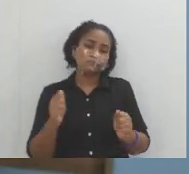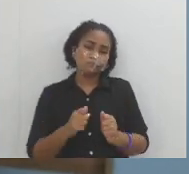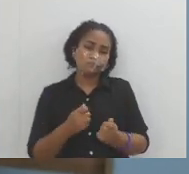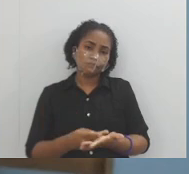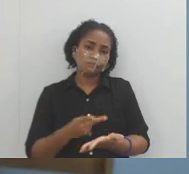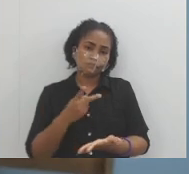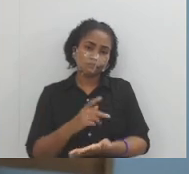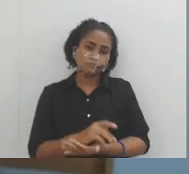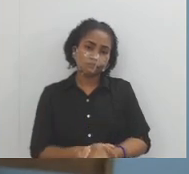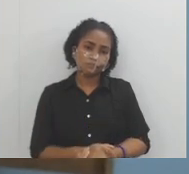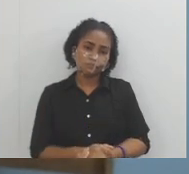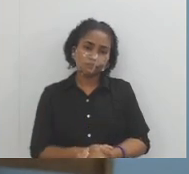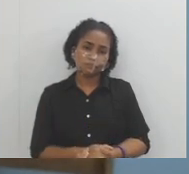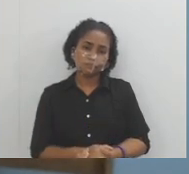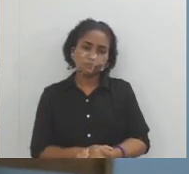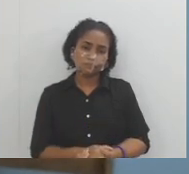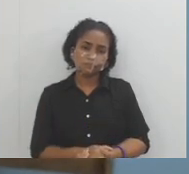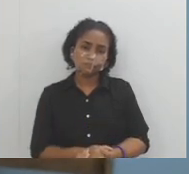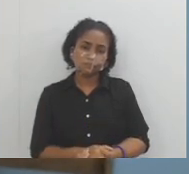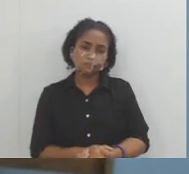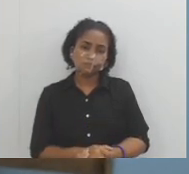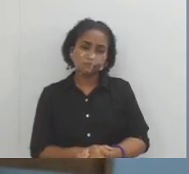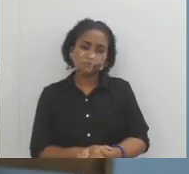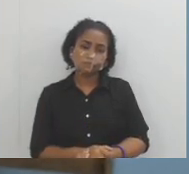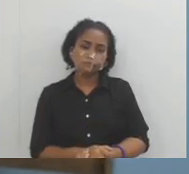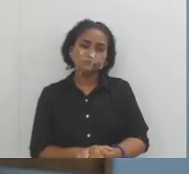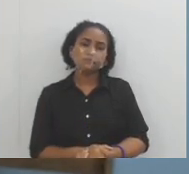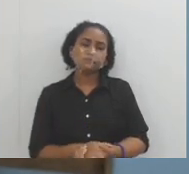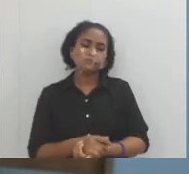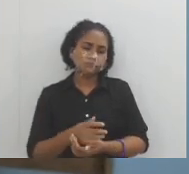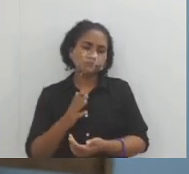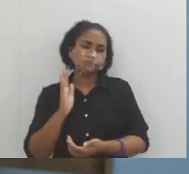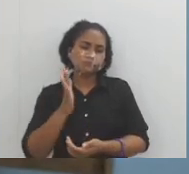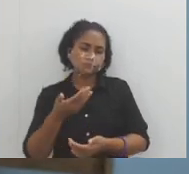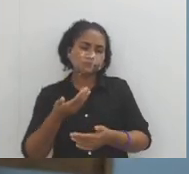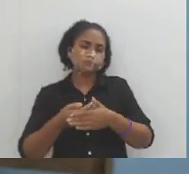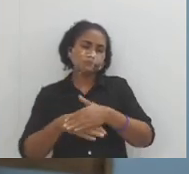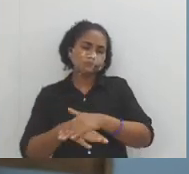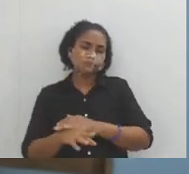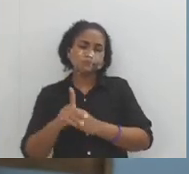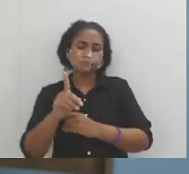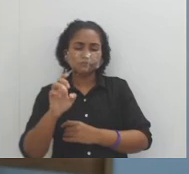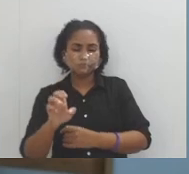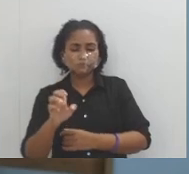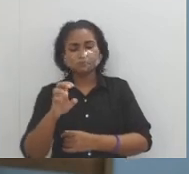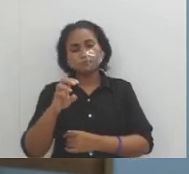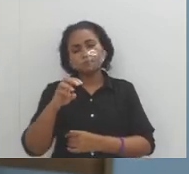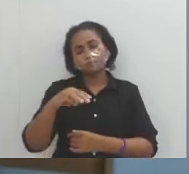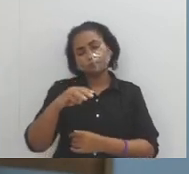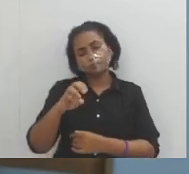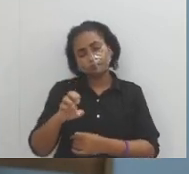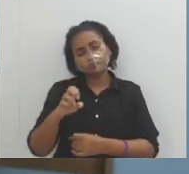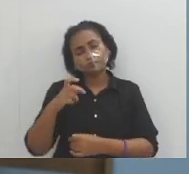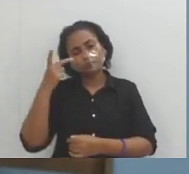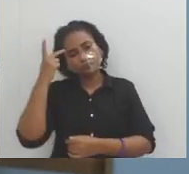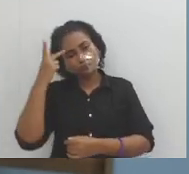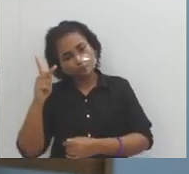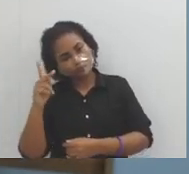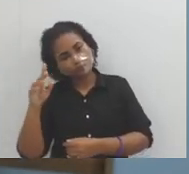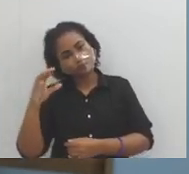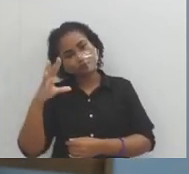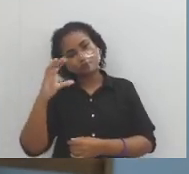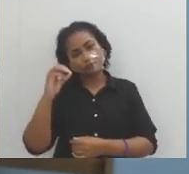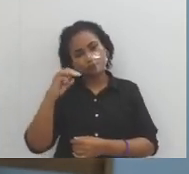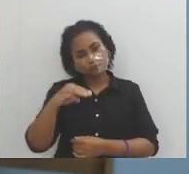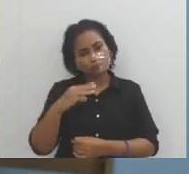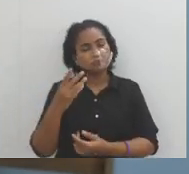como preposição. Mas nós temos as tradicionais, de, em, para, a, com, né? É